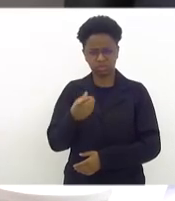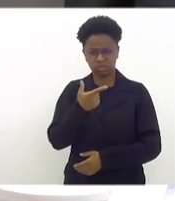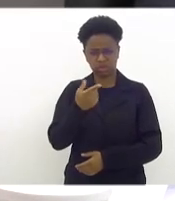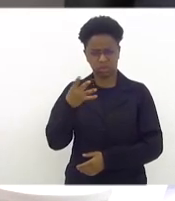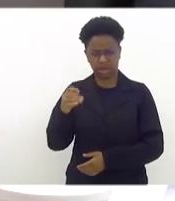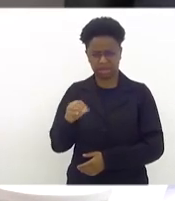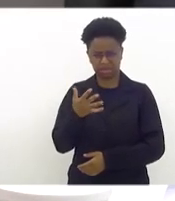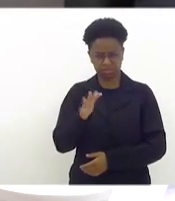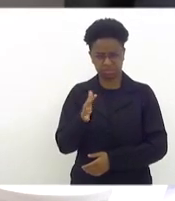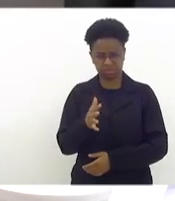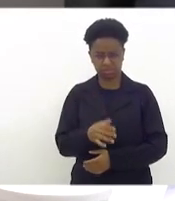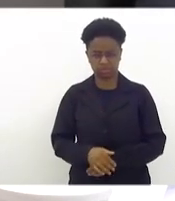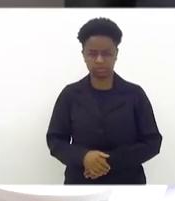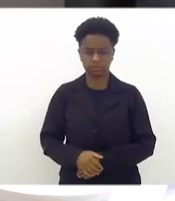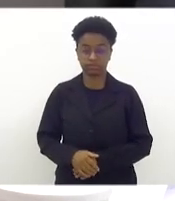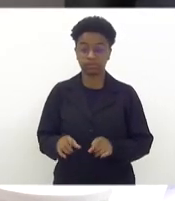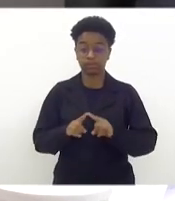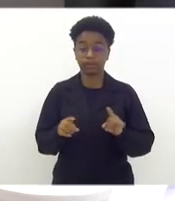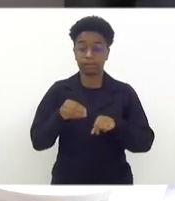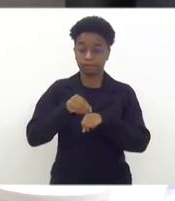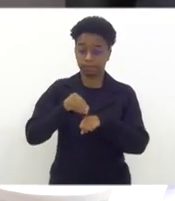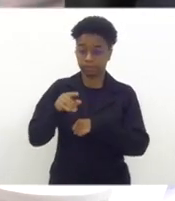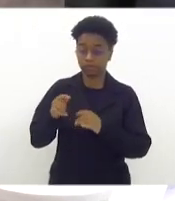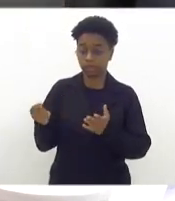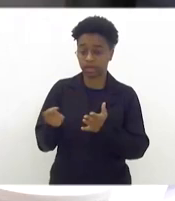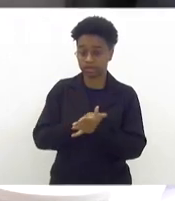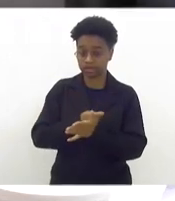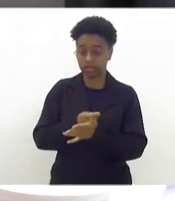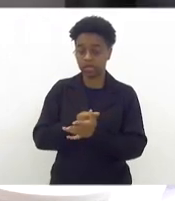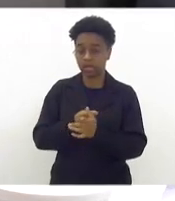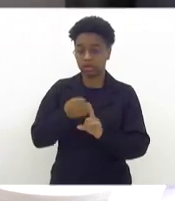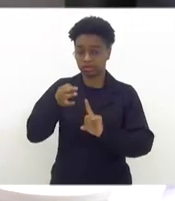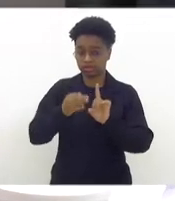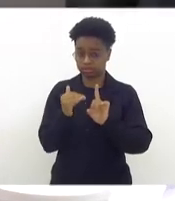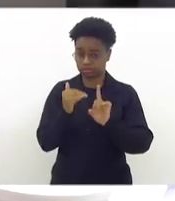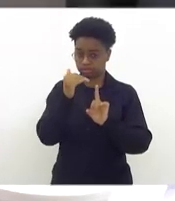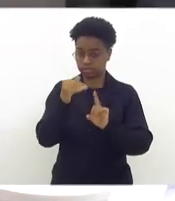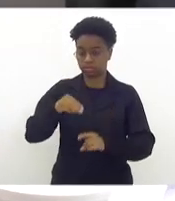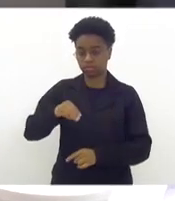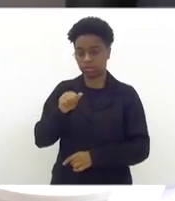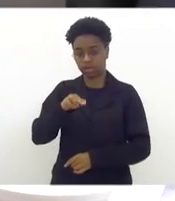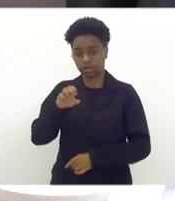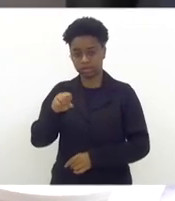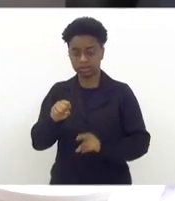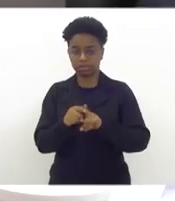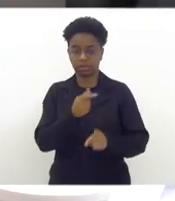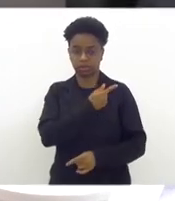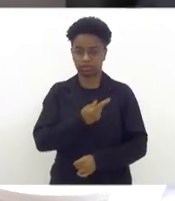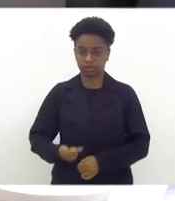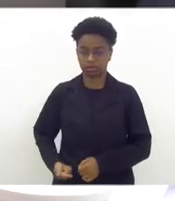aí, a mensagem veio assinada pelo desembargador Manes, que era o presidente do CJ, e pelo governador